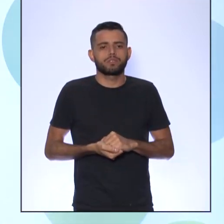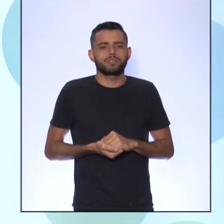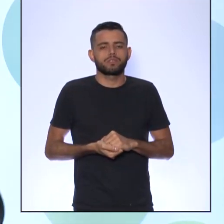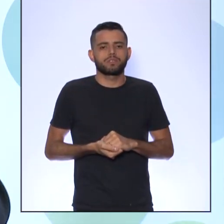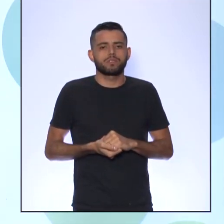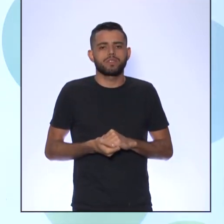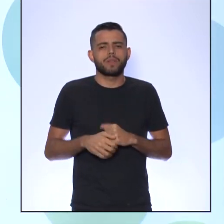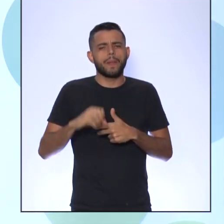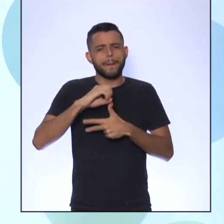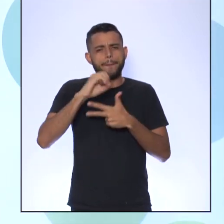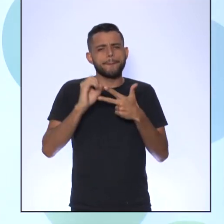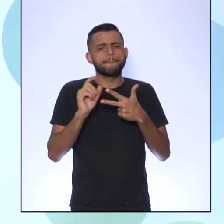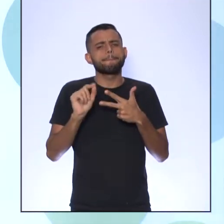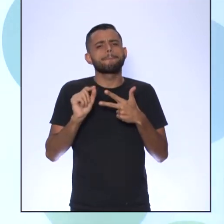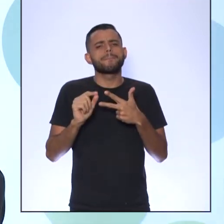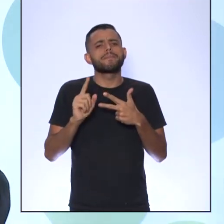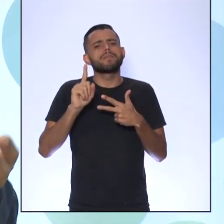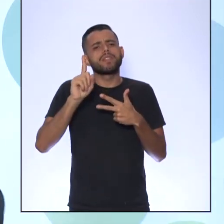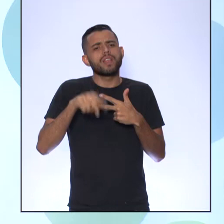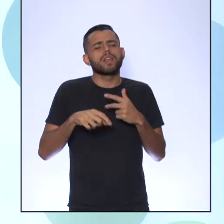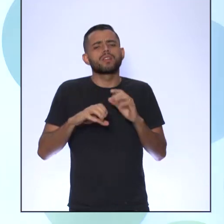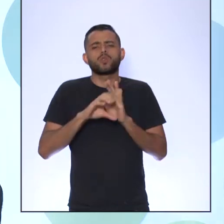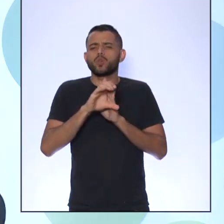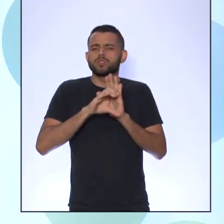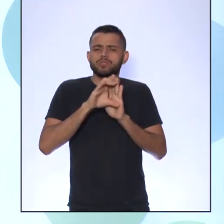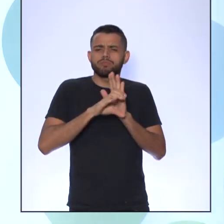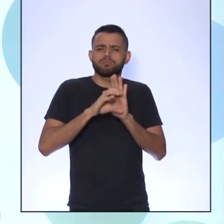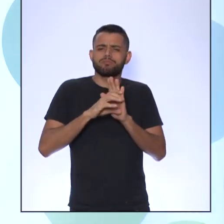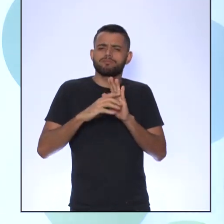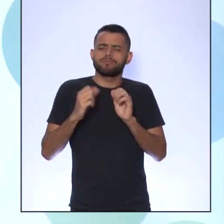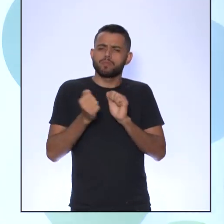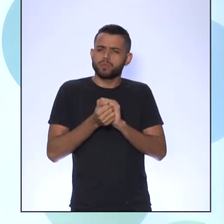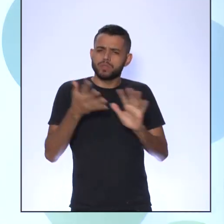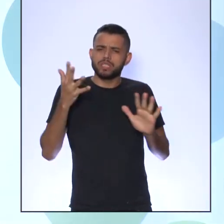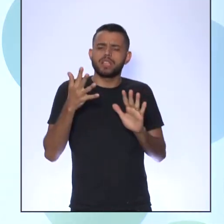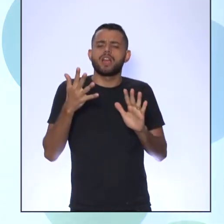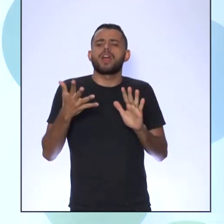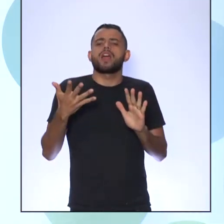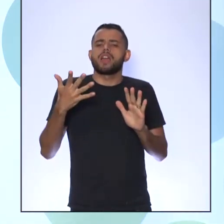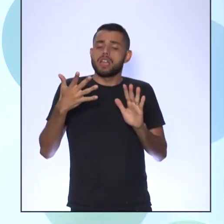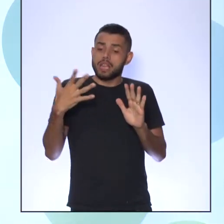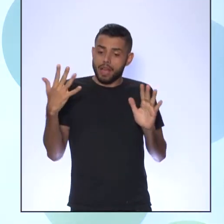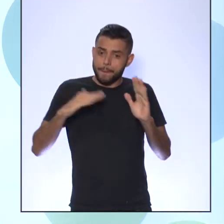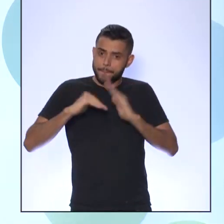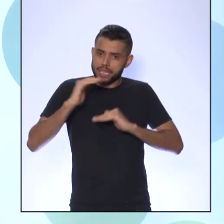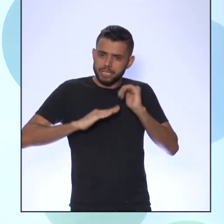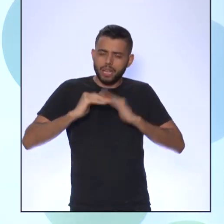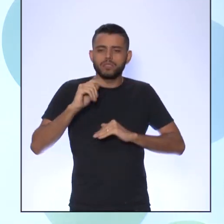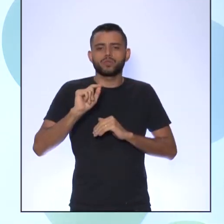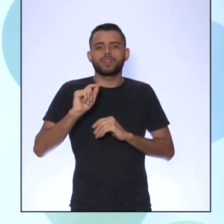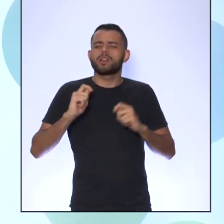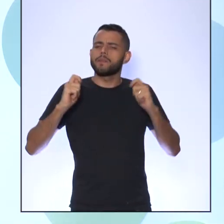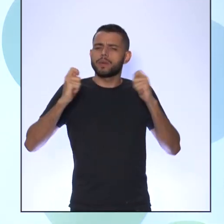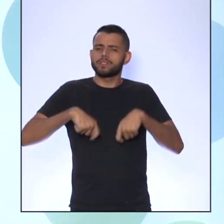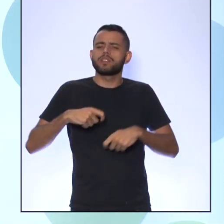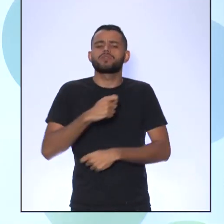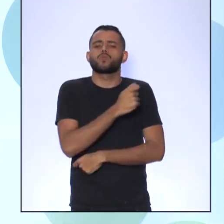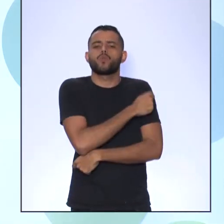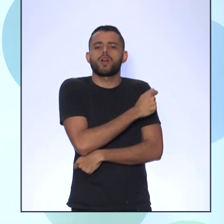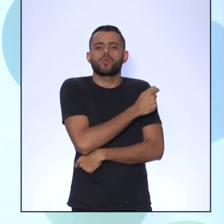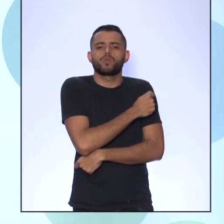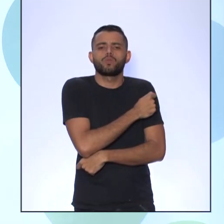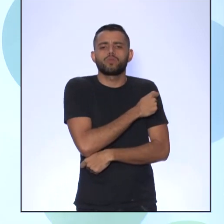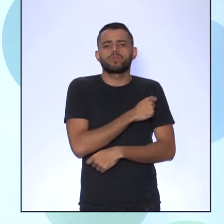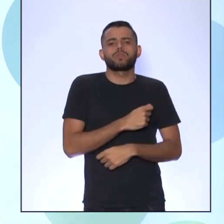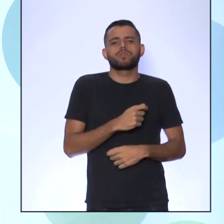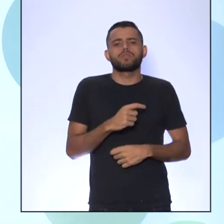se fundamenta no conceito de avaliação de proficiência e habilidade. E uma das habilidades, realmente, é a capacidade do estudante, né, de